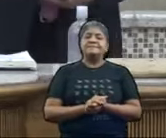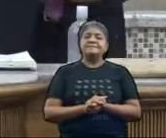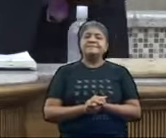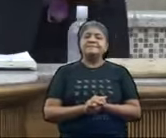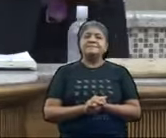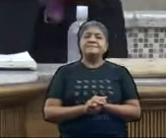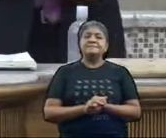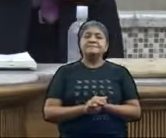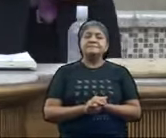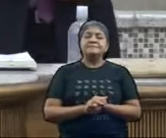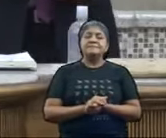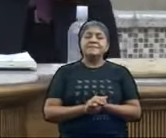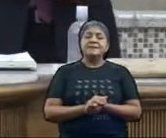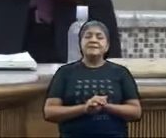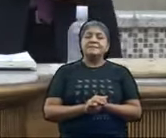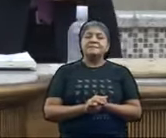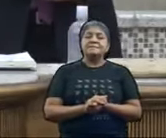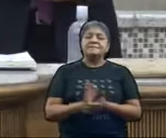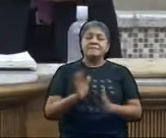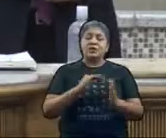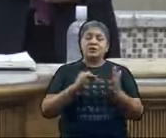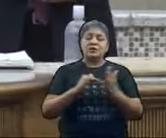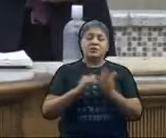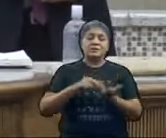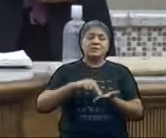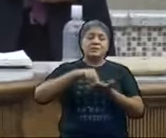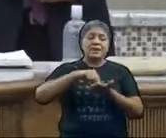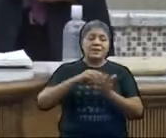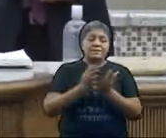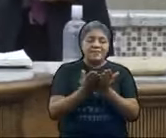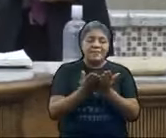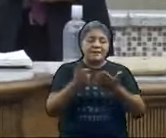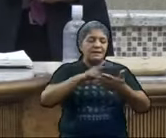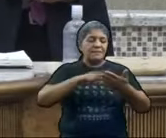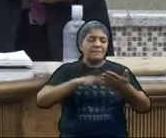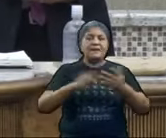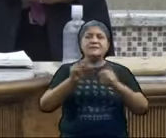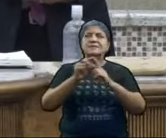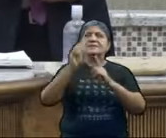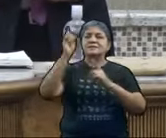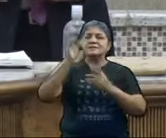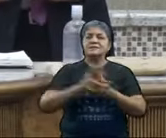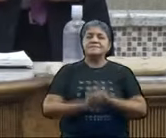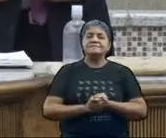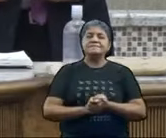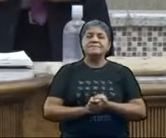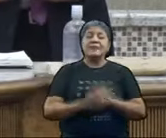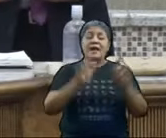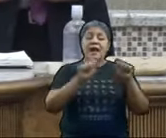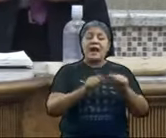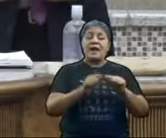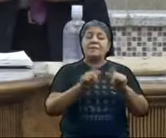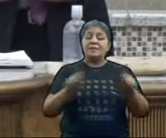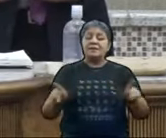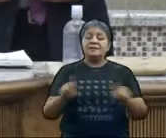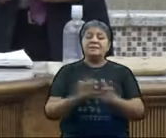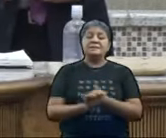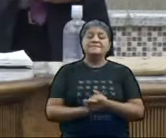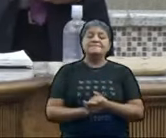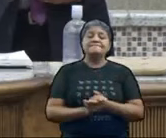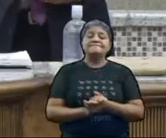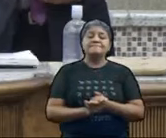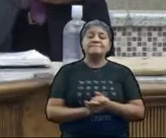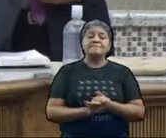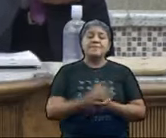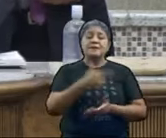Se os irmãos podem estar em pé, que a Bíblia Sagrada seja reverenciada por isso. Apocalipse, capítulo 21, do versículo 1